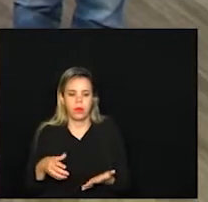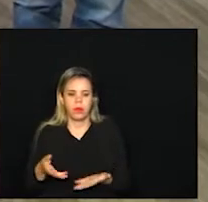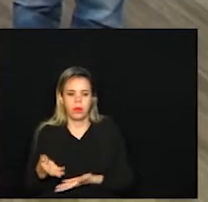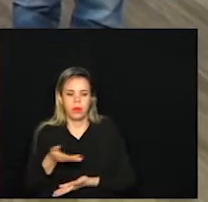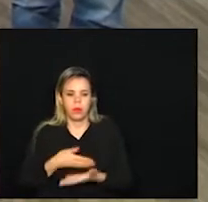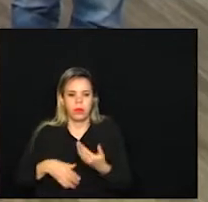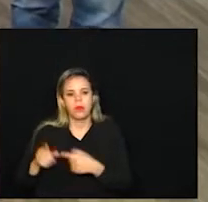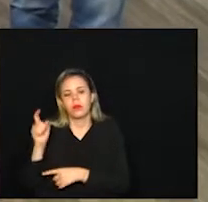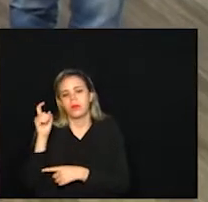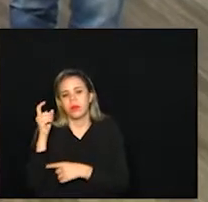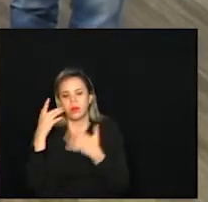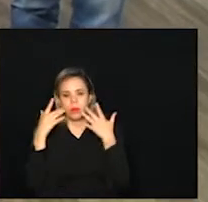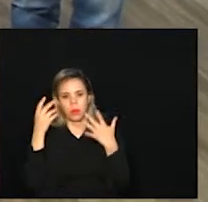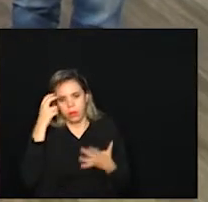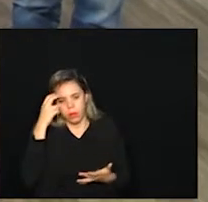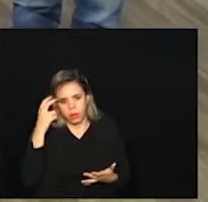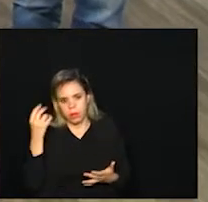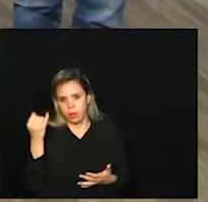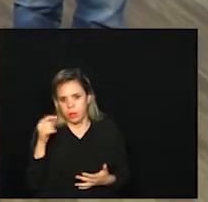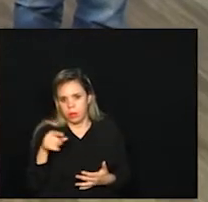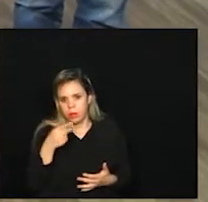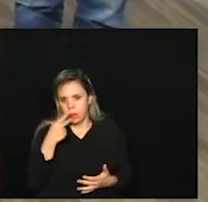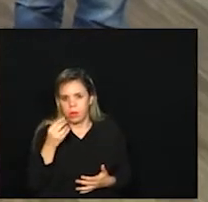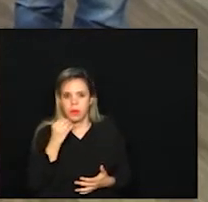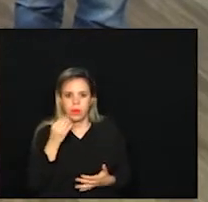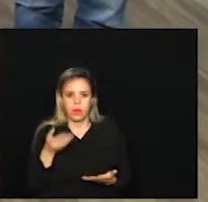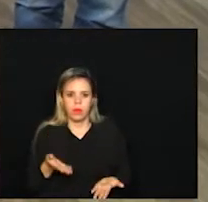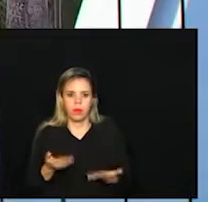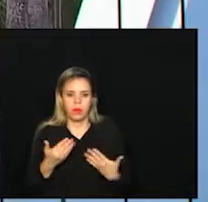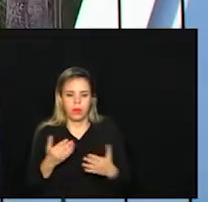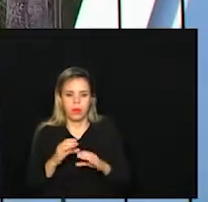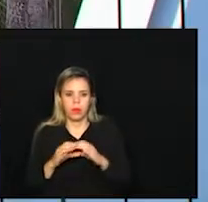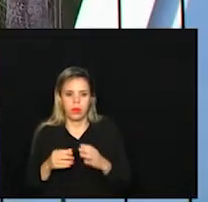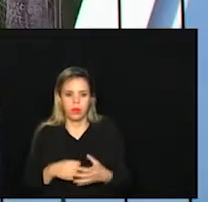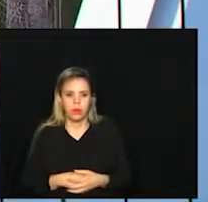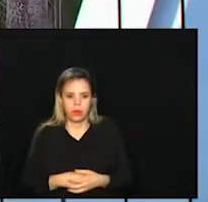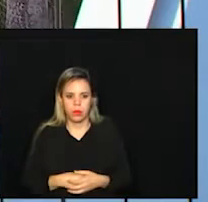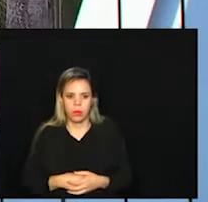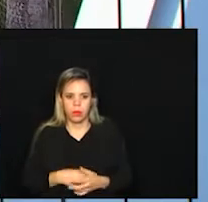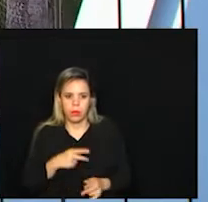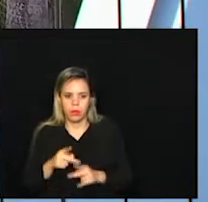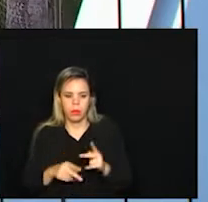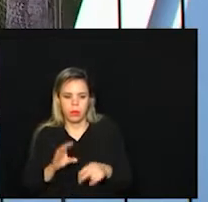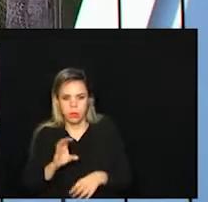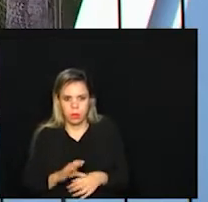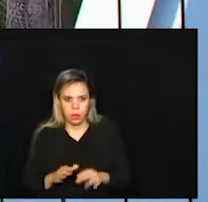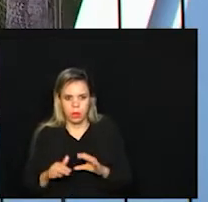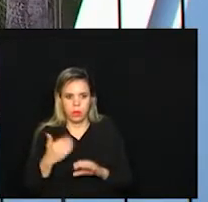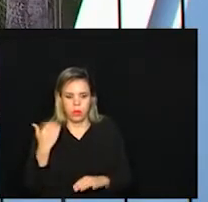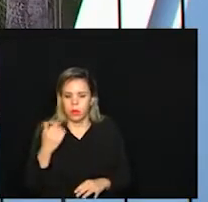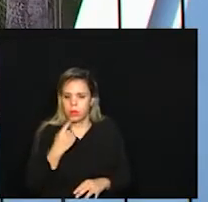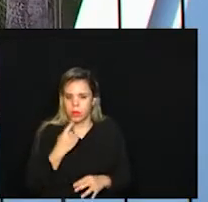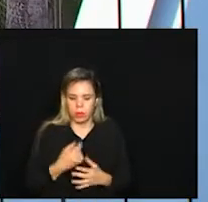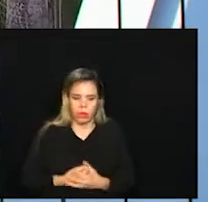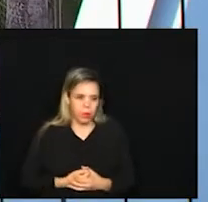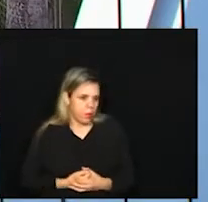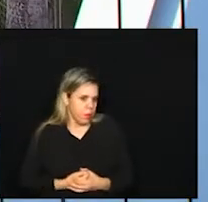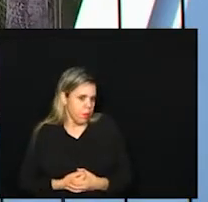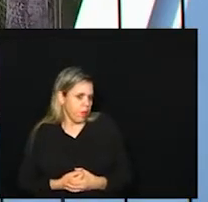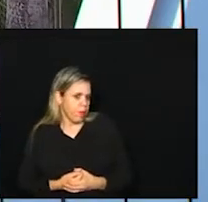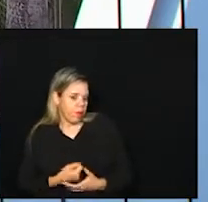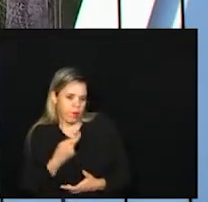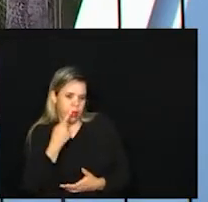convivência cultural tá bom importante esse espaço de interação né com o cidadão cidadão em Campinas